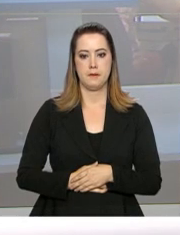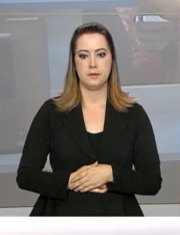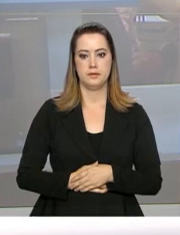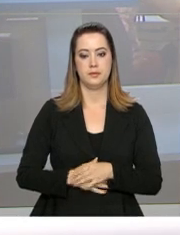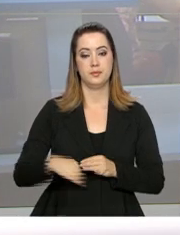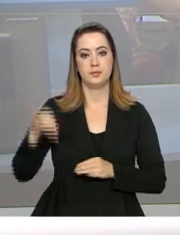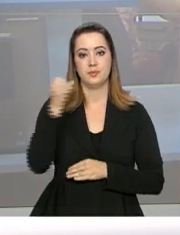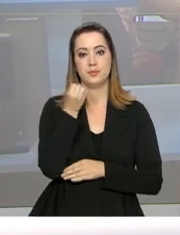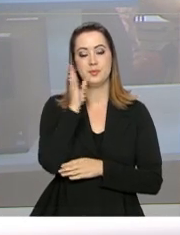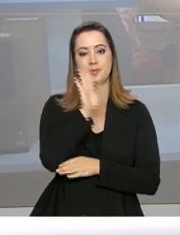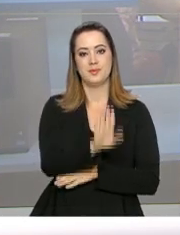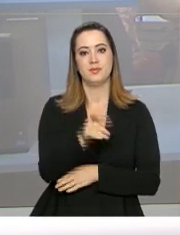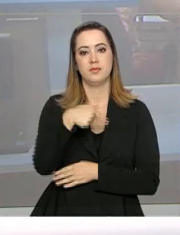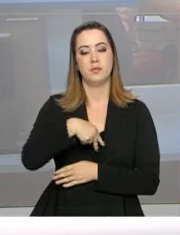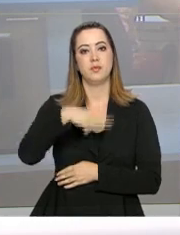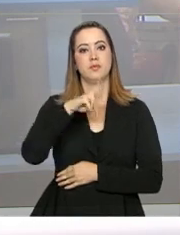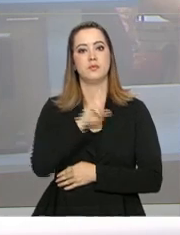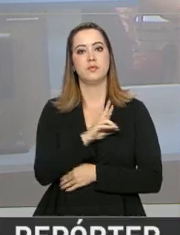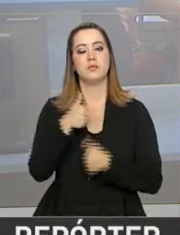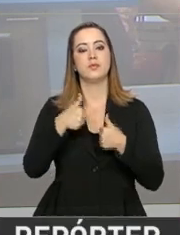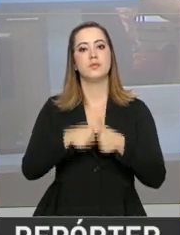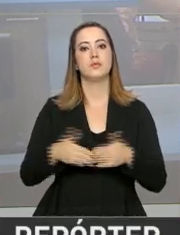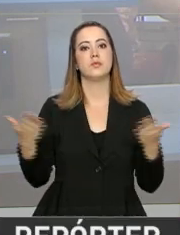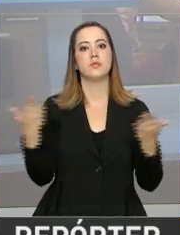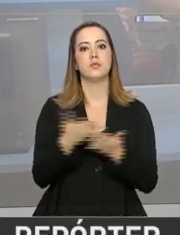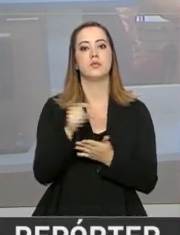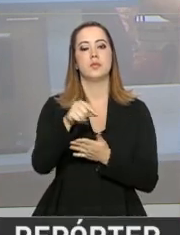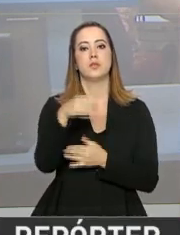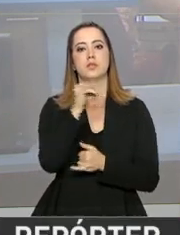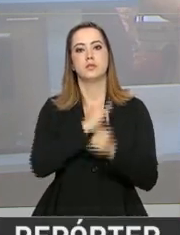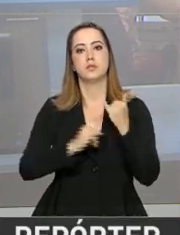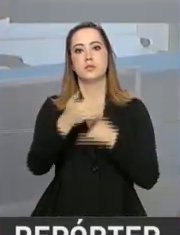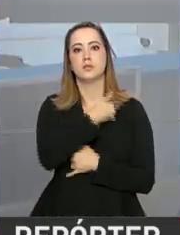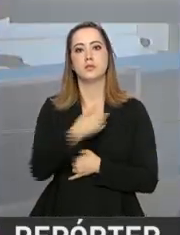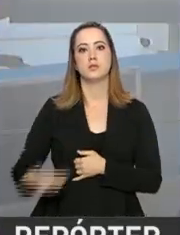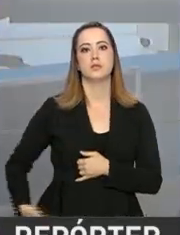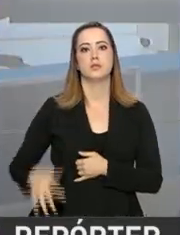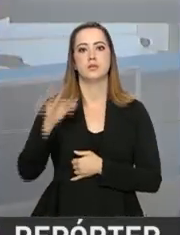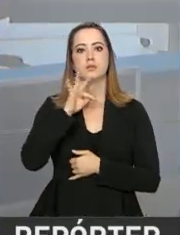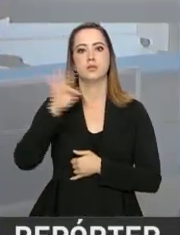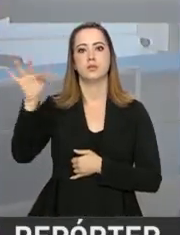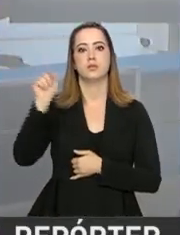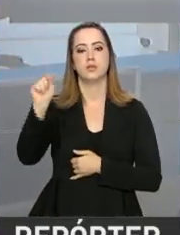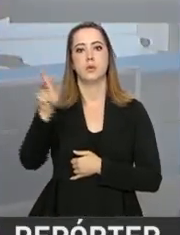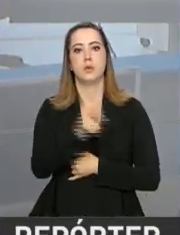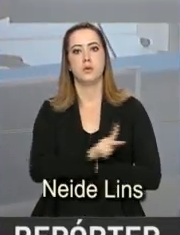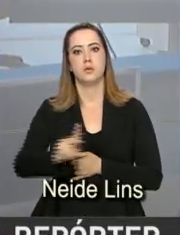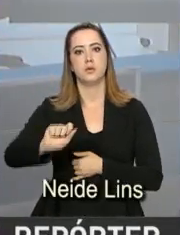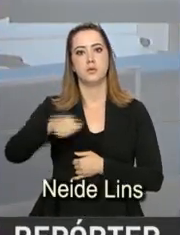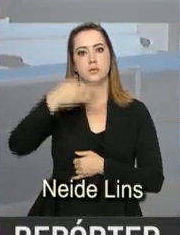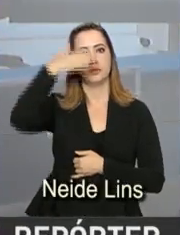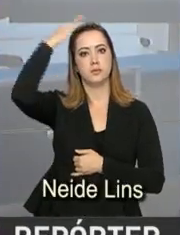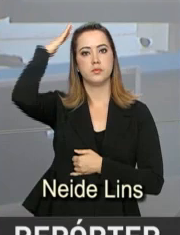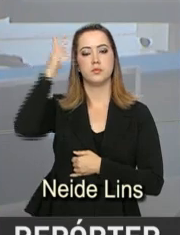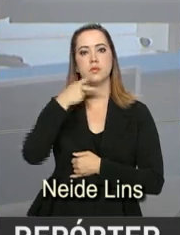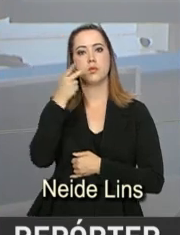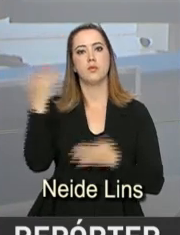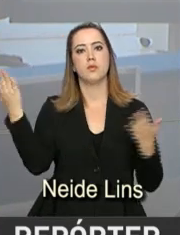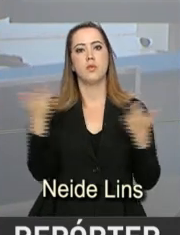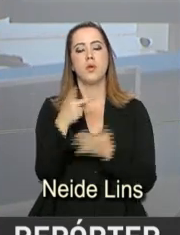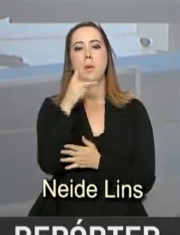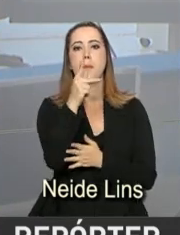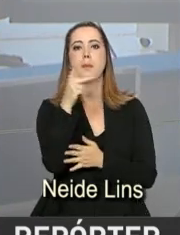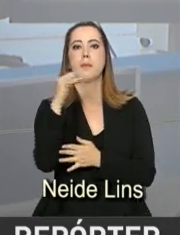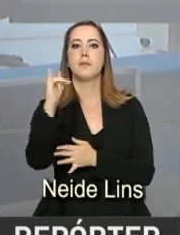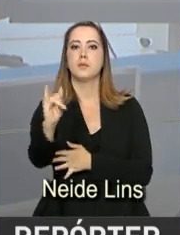Olá, boa tarde. O repórter NBR está no ar com as notícias do governo federal. O presidente Michel Temer falou hoje sobre o PPI, o